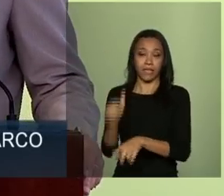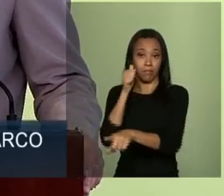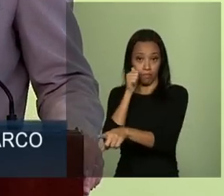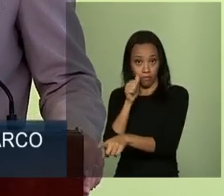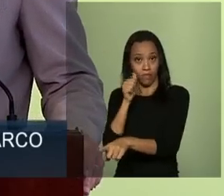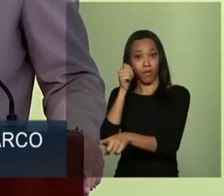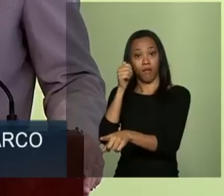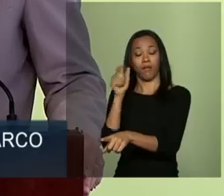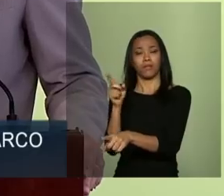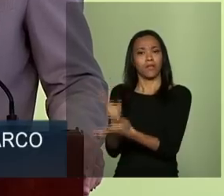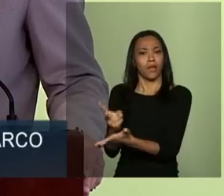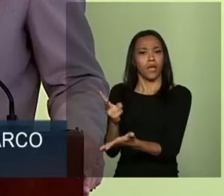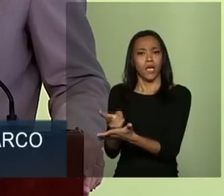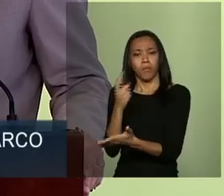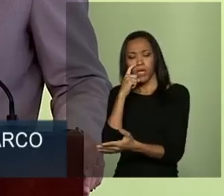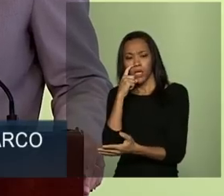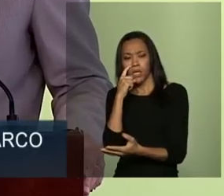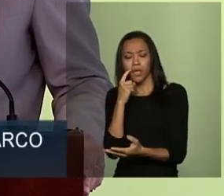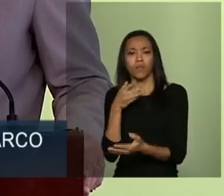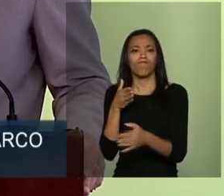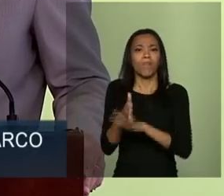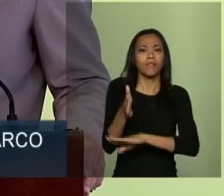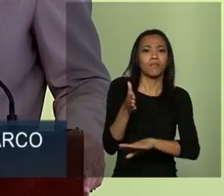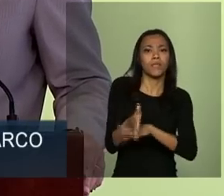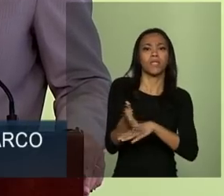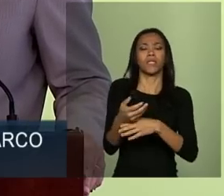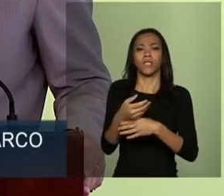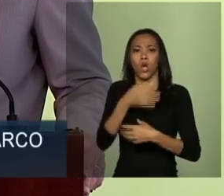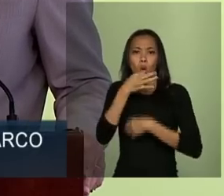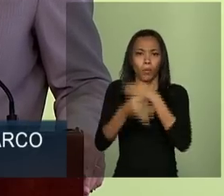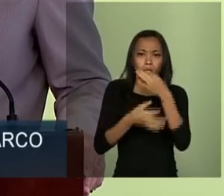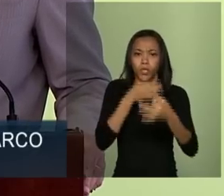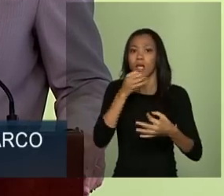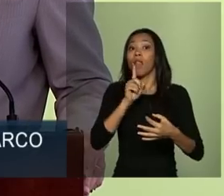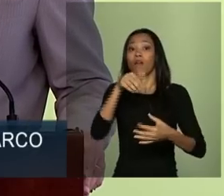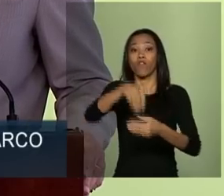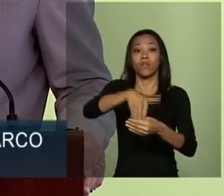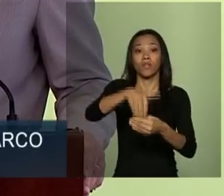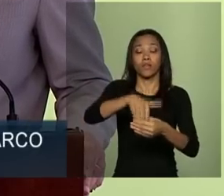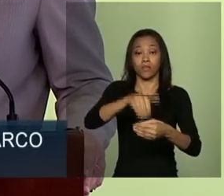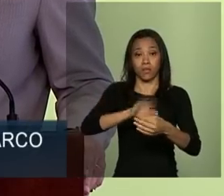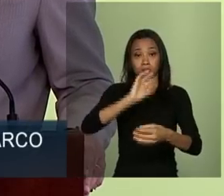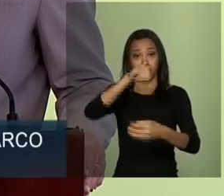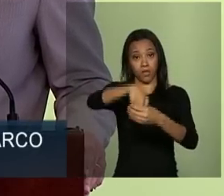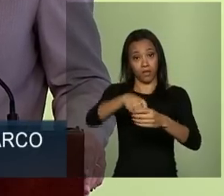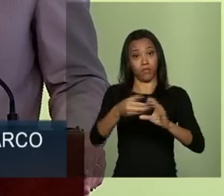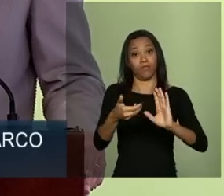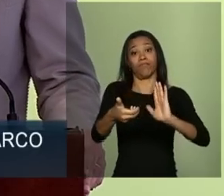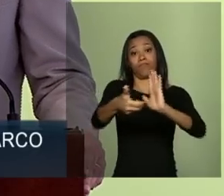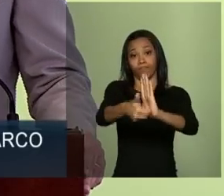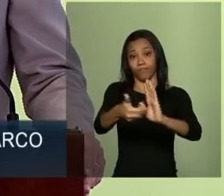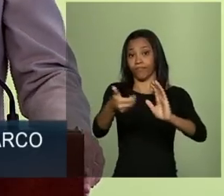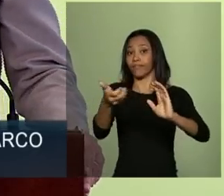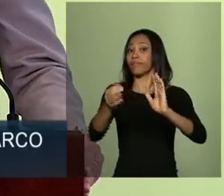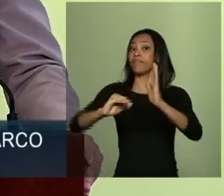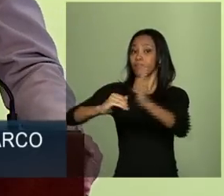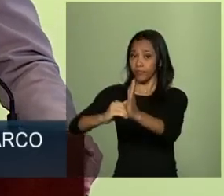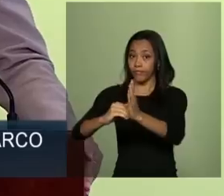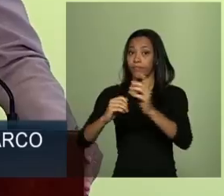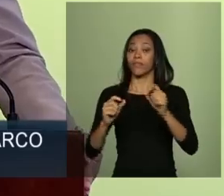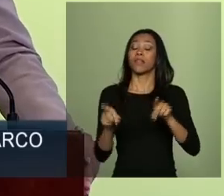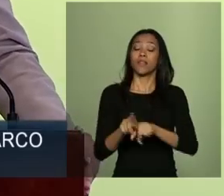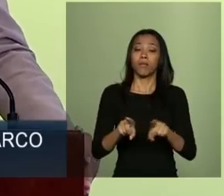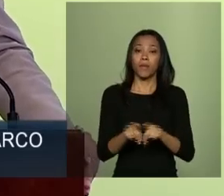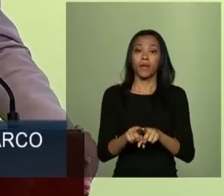acompanhou e apoiou a tramitação e a votação dessa lei, o presidente